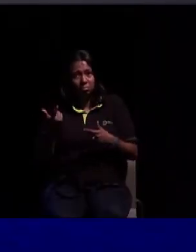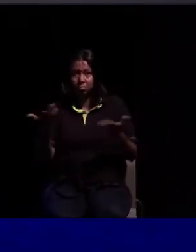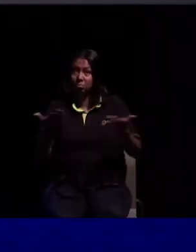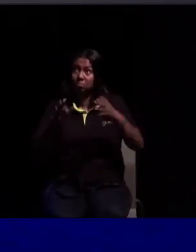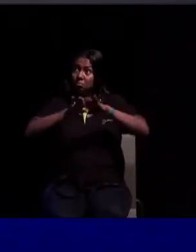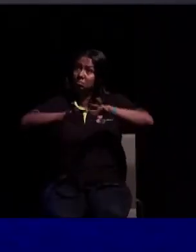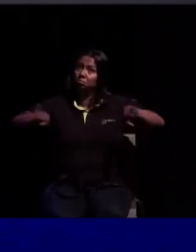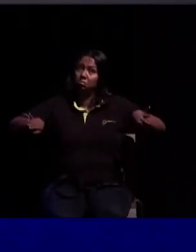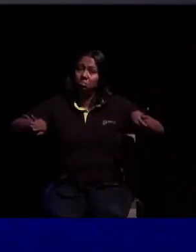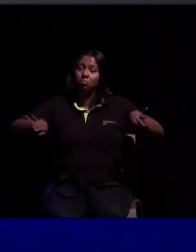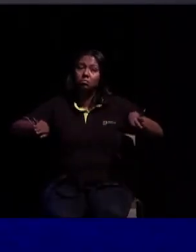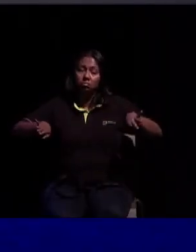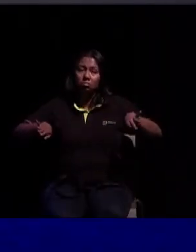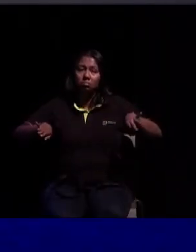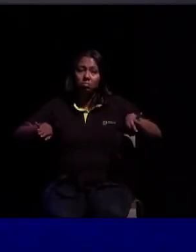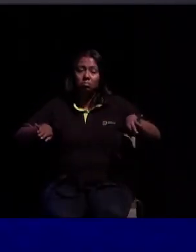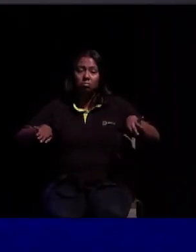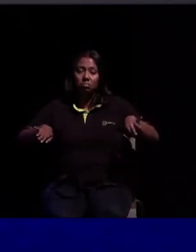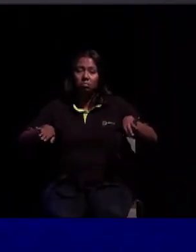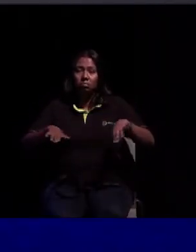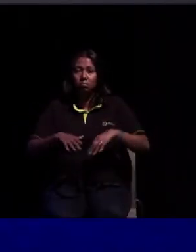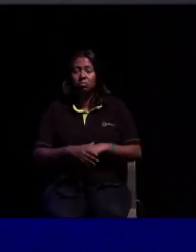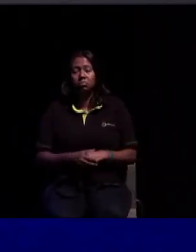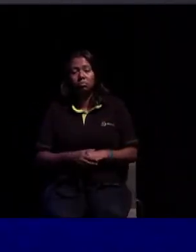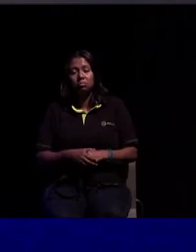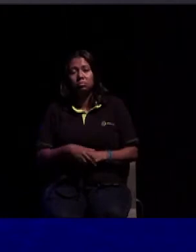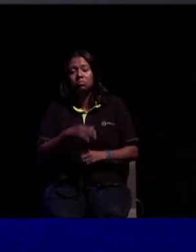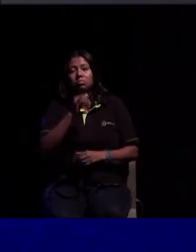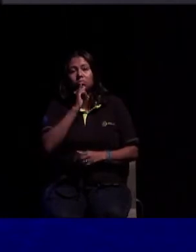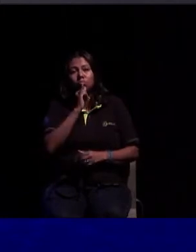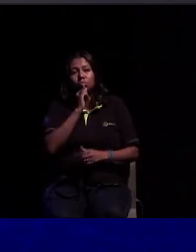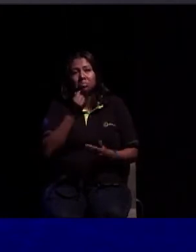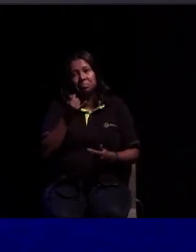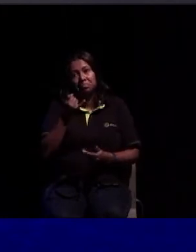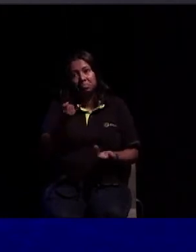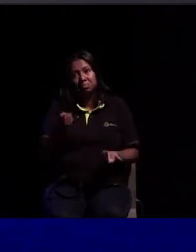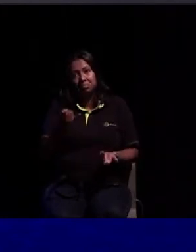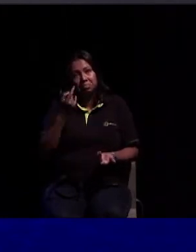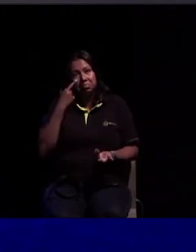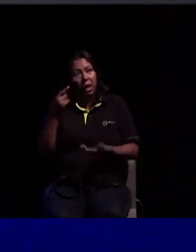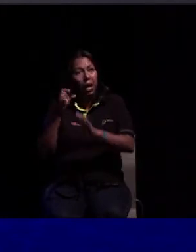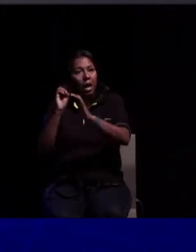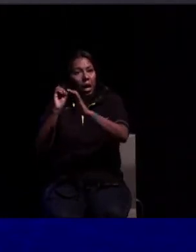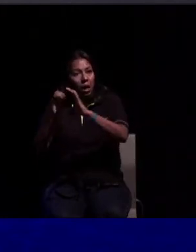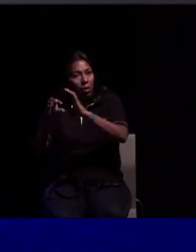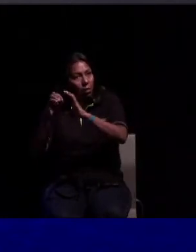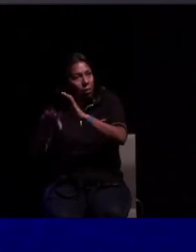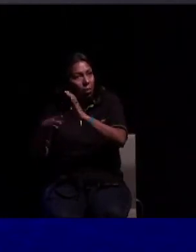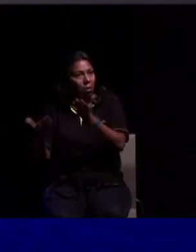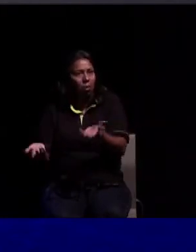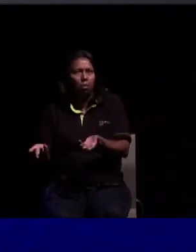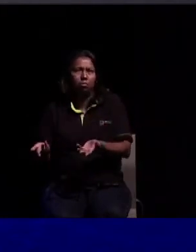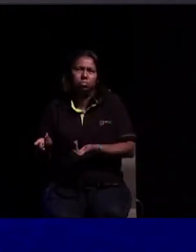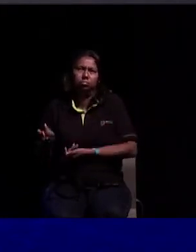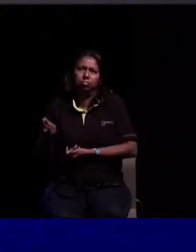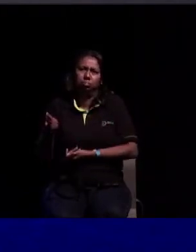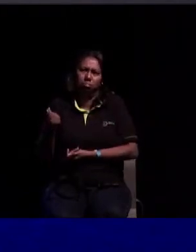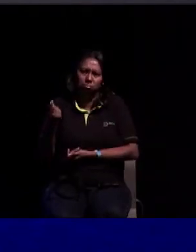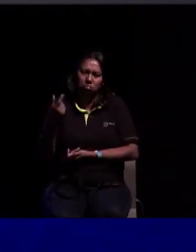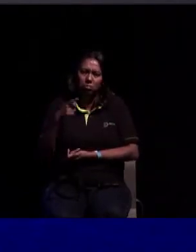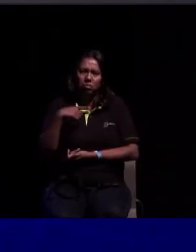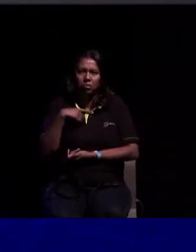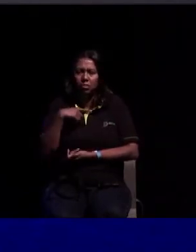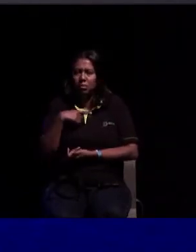né? Isso explica, por exemplo, como você vê uma Rede Globo, que é a boca do capital financeiro entre nós, ela